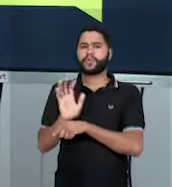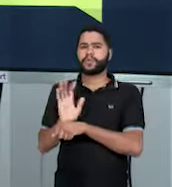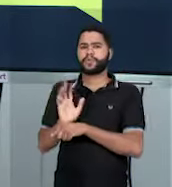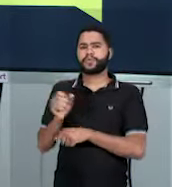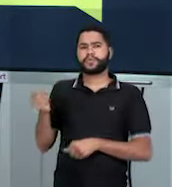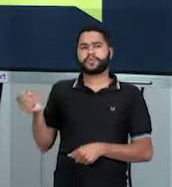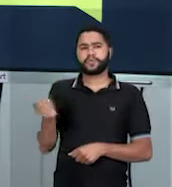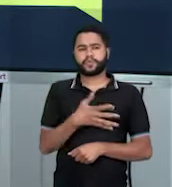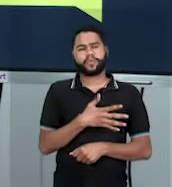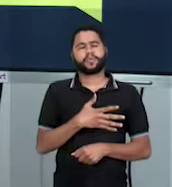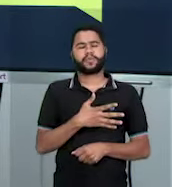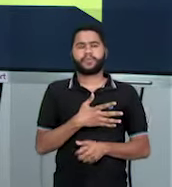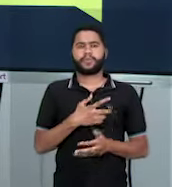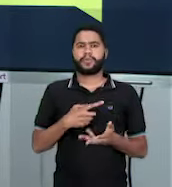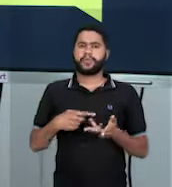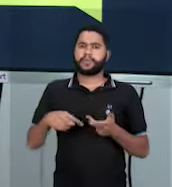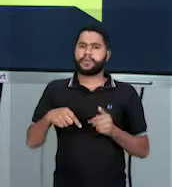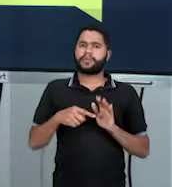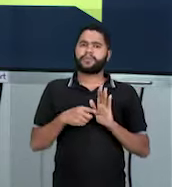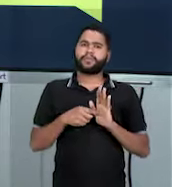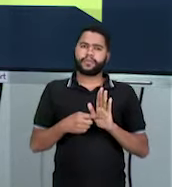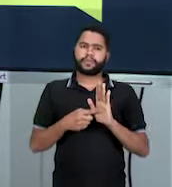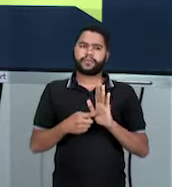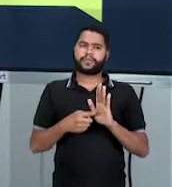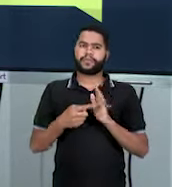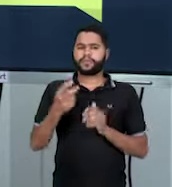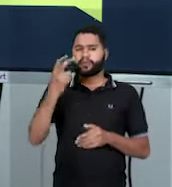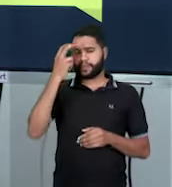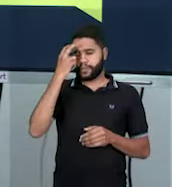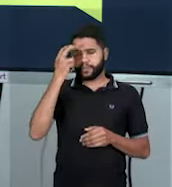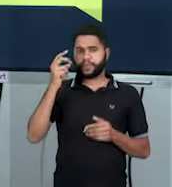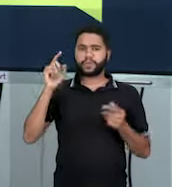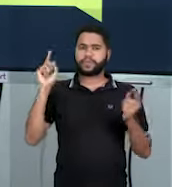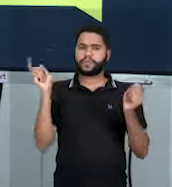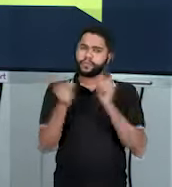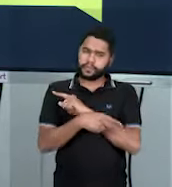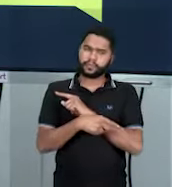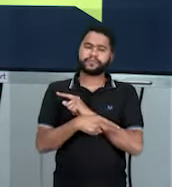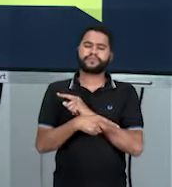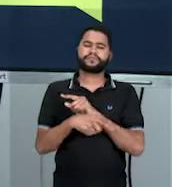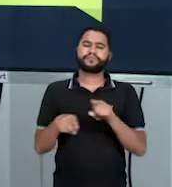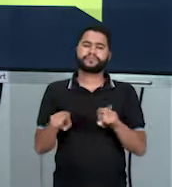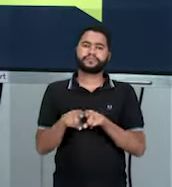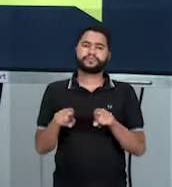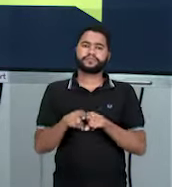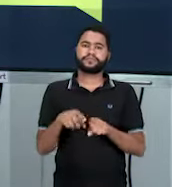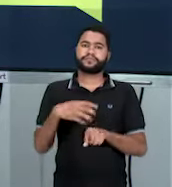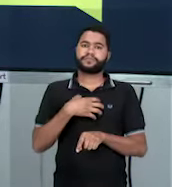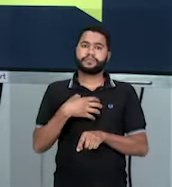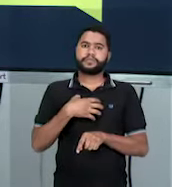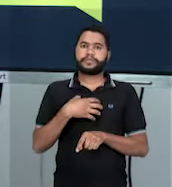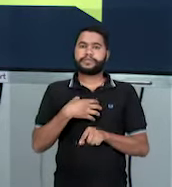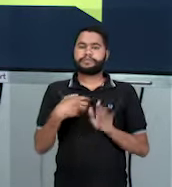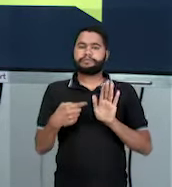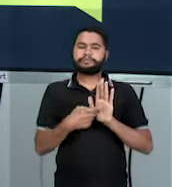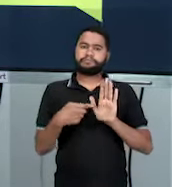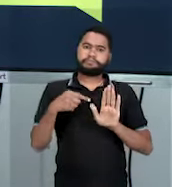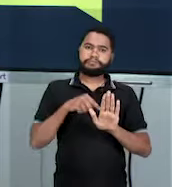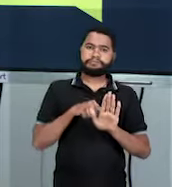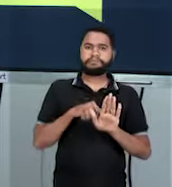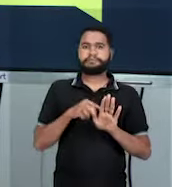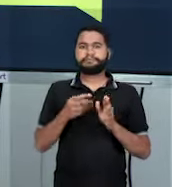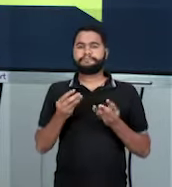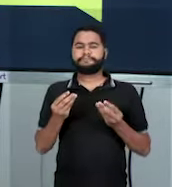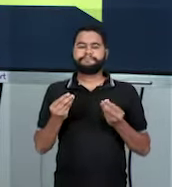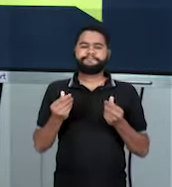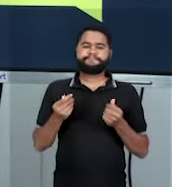novo, que são manifestos aí culturais contrários ao regime e que de uma forma metafórica, né, criavam,